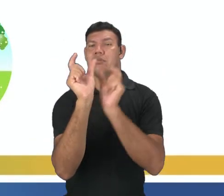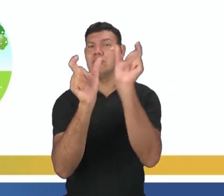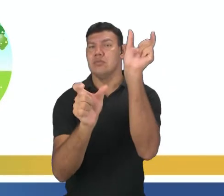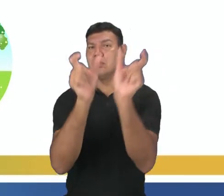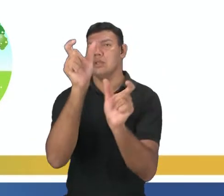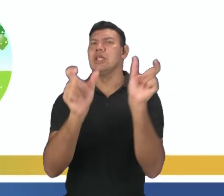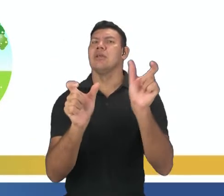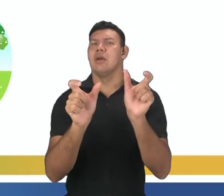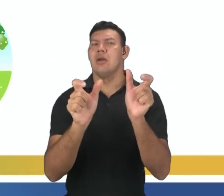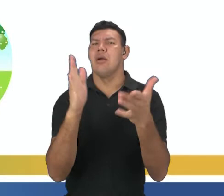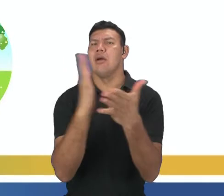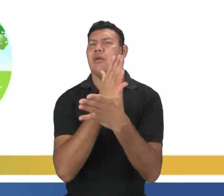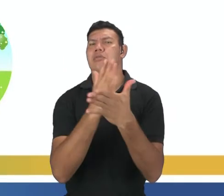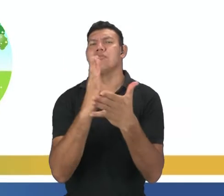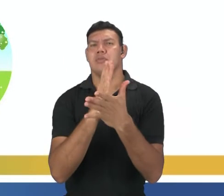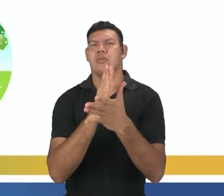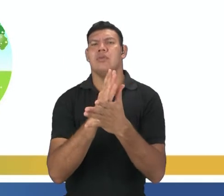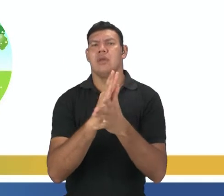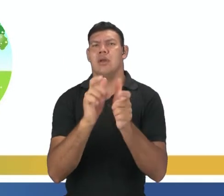contos com muitos deles,